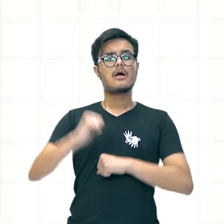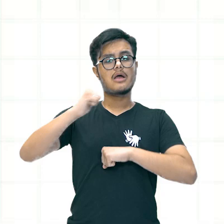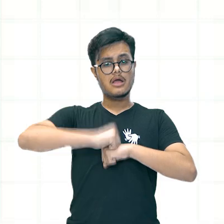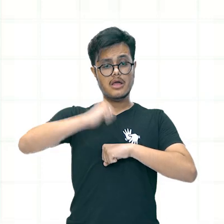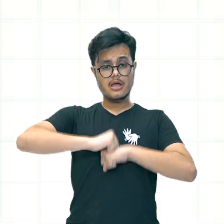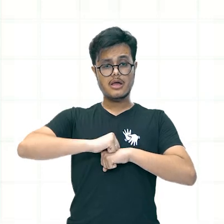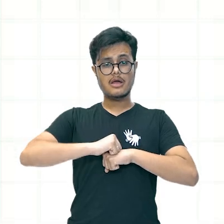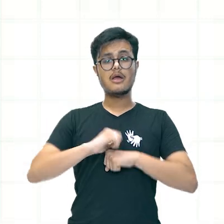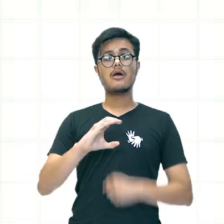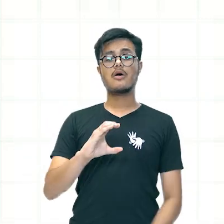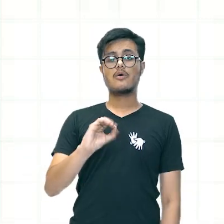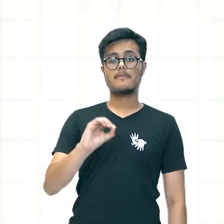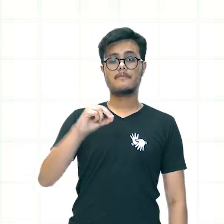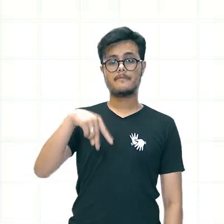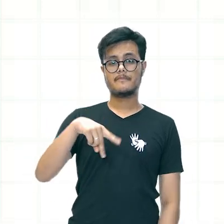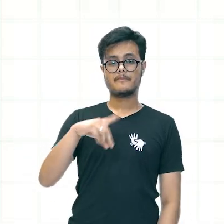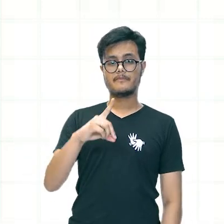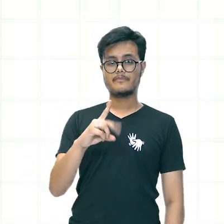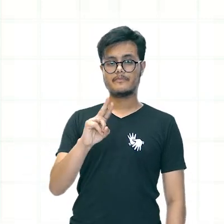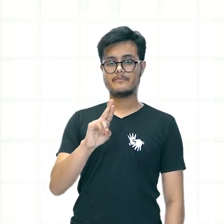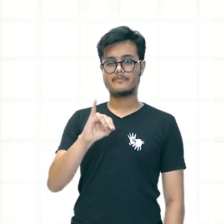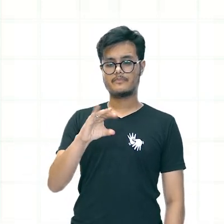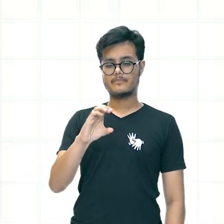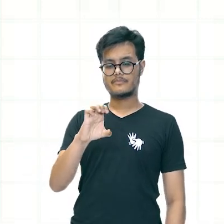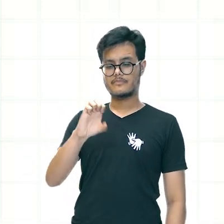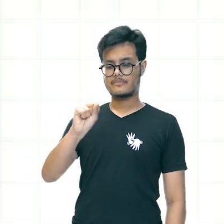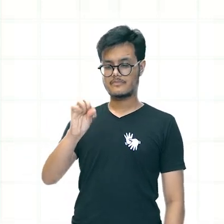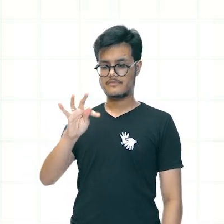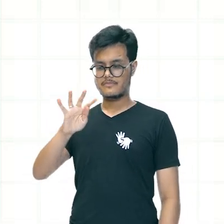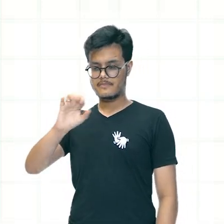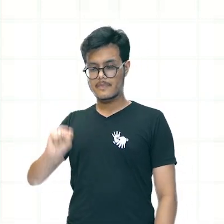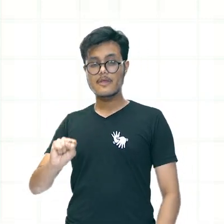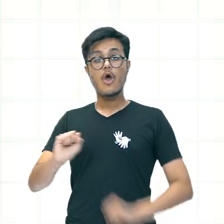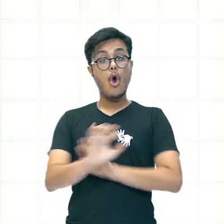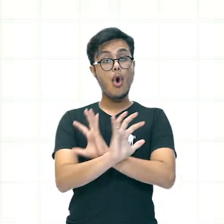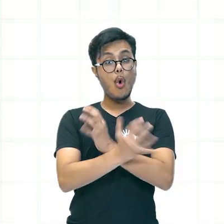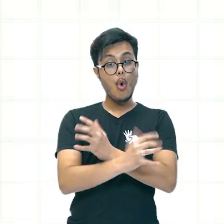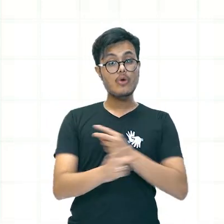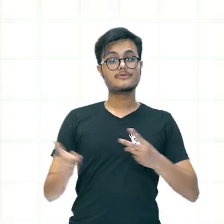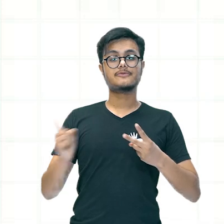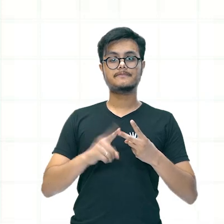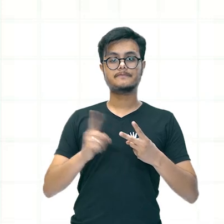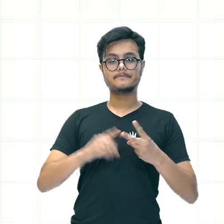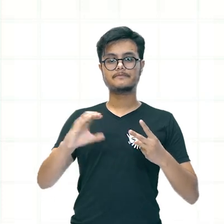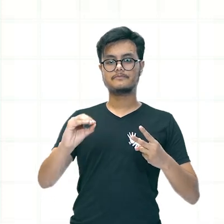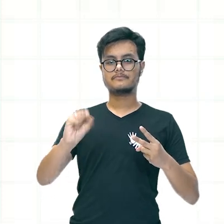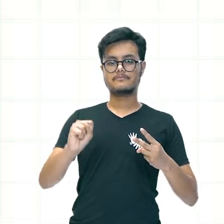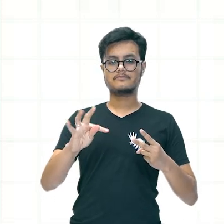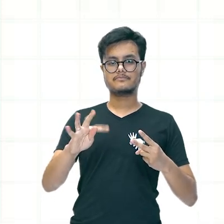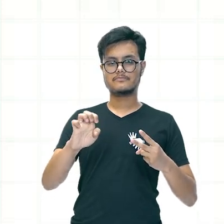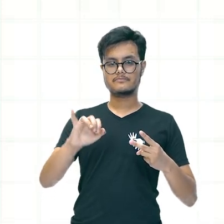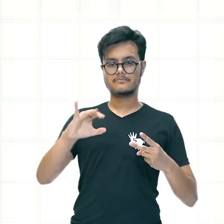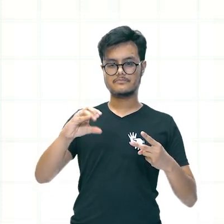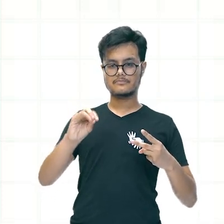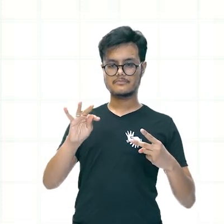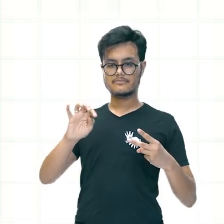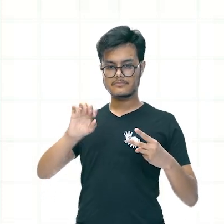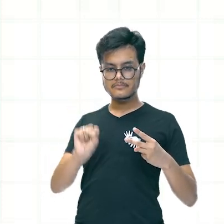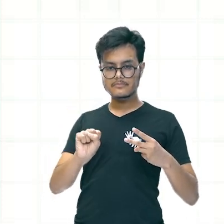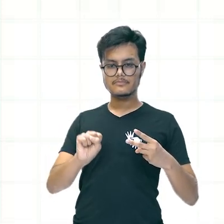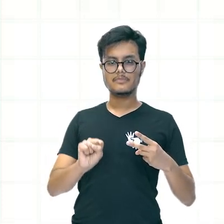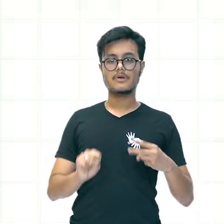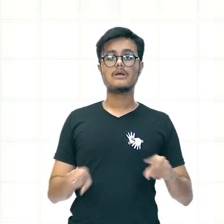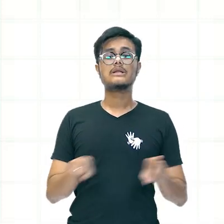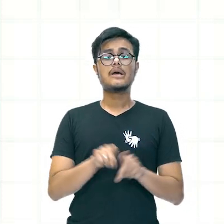é o condricte, quem tem osso é o osteícte. E aí alguns deles vão ter brânquias sem opérculo e o outro